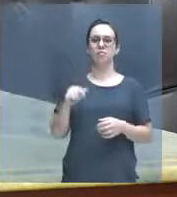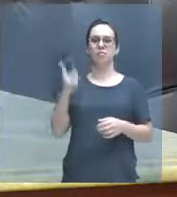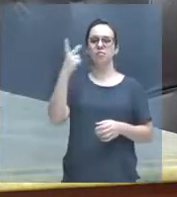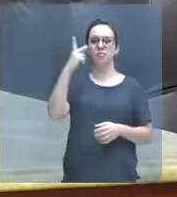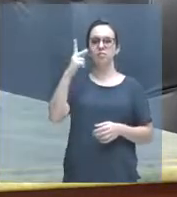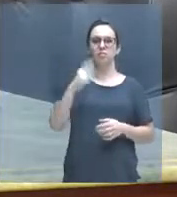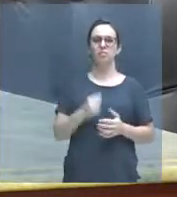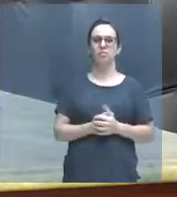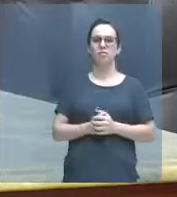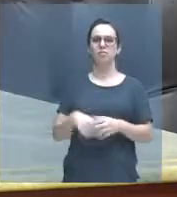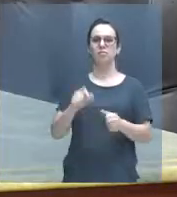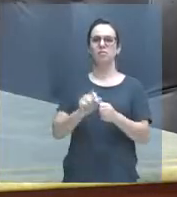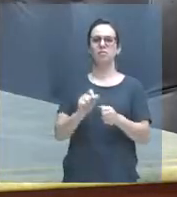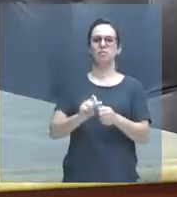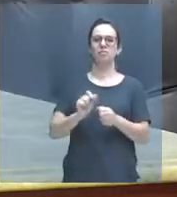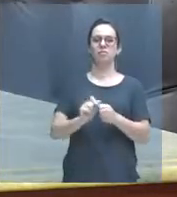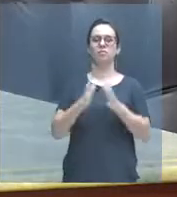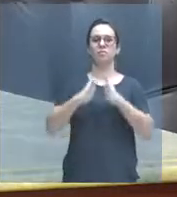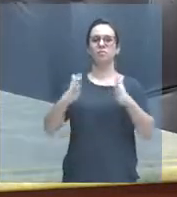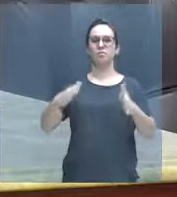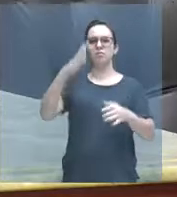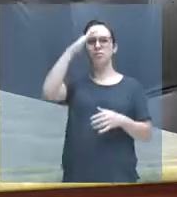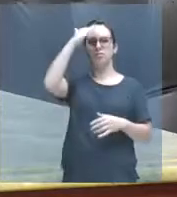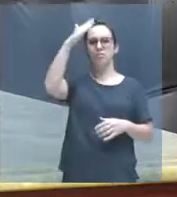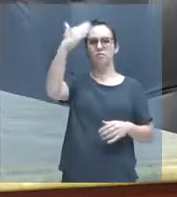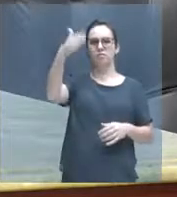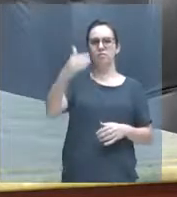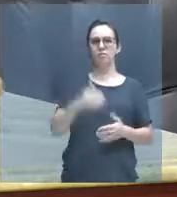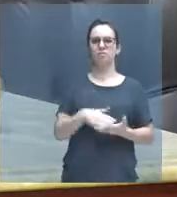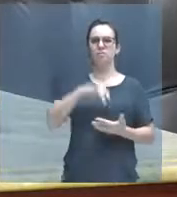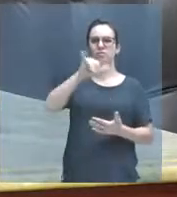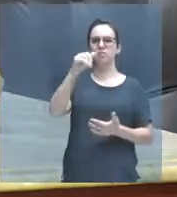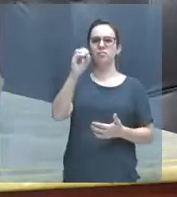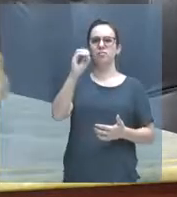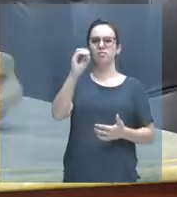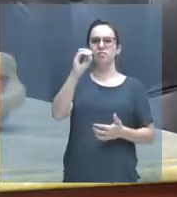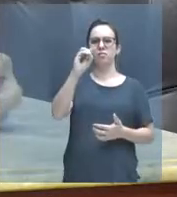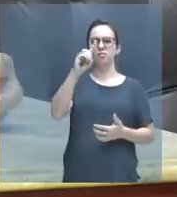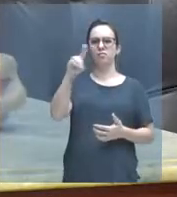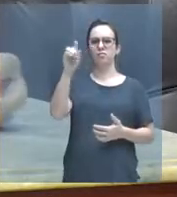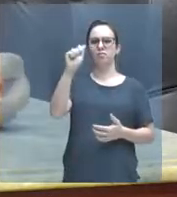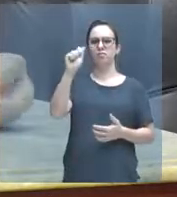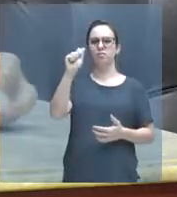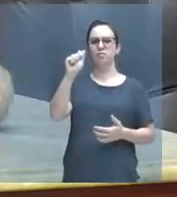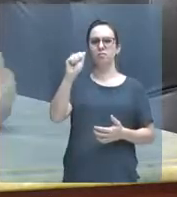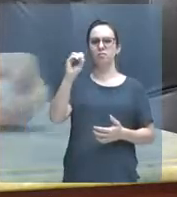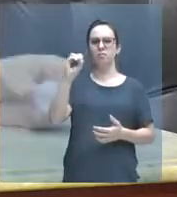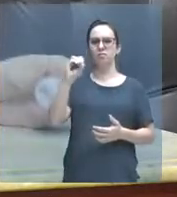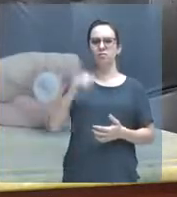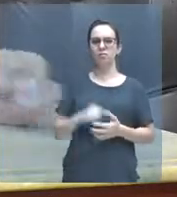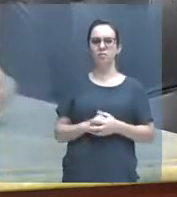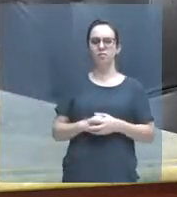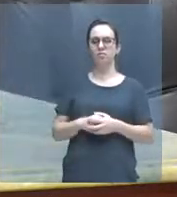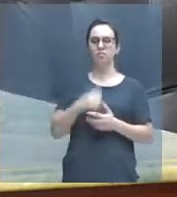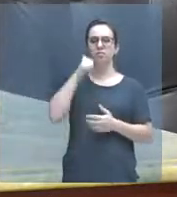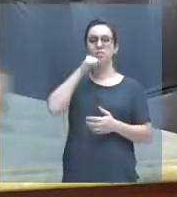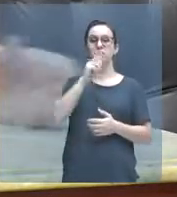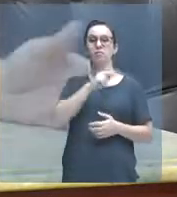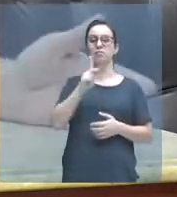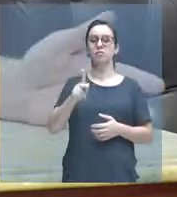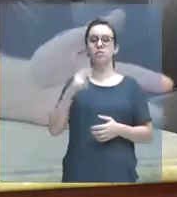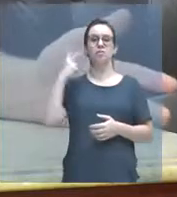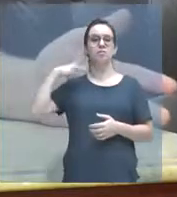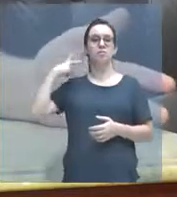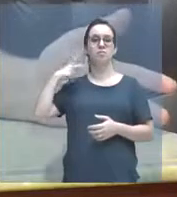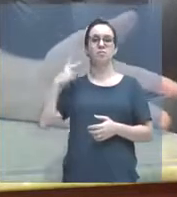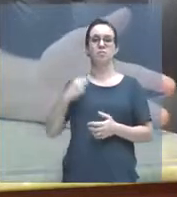fazer essa grande homenagem ao João. E a Dedé falou, né, de uma escola de músico, aqui tem